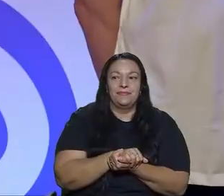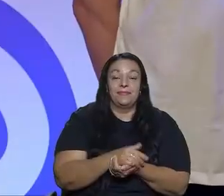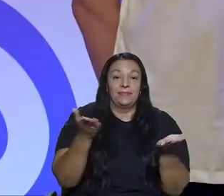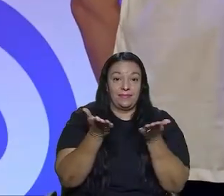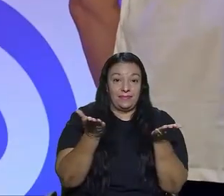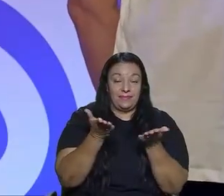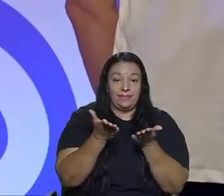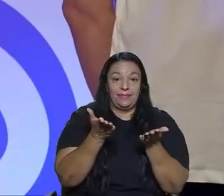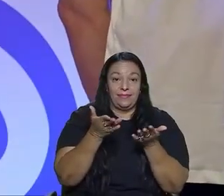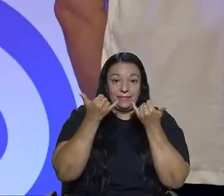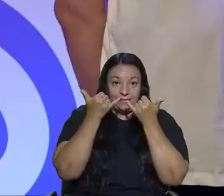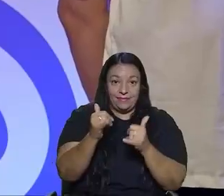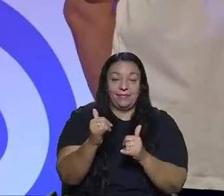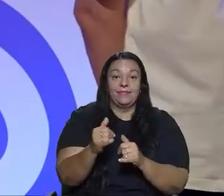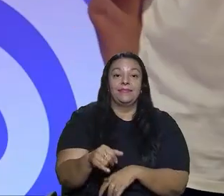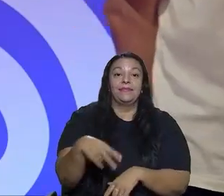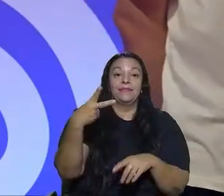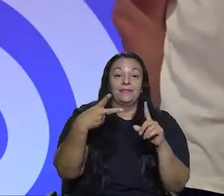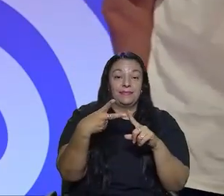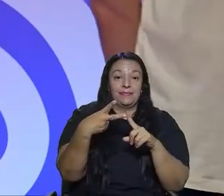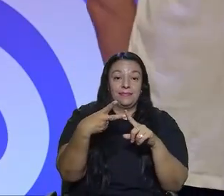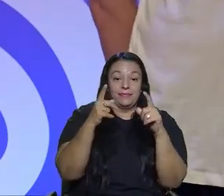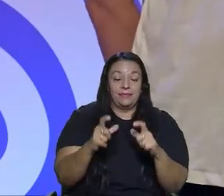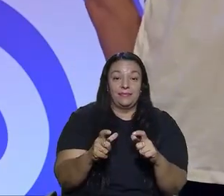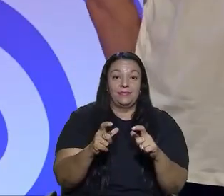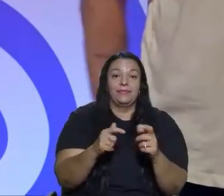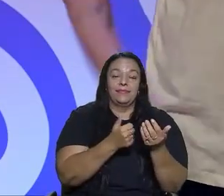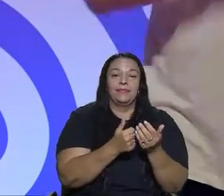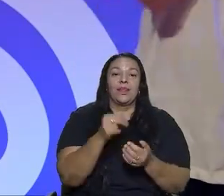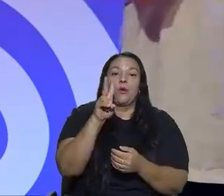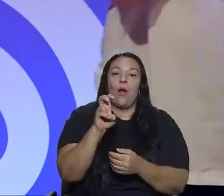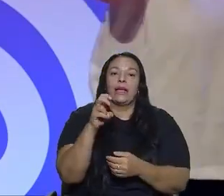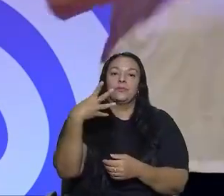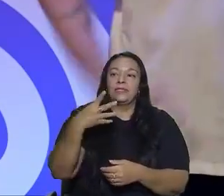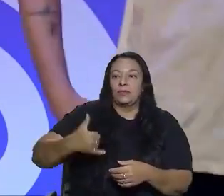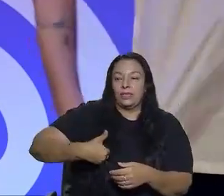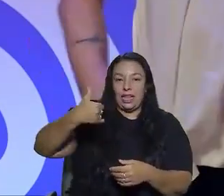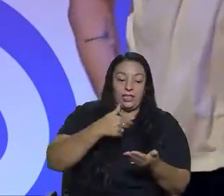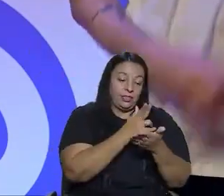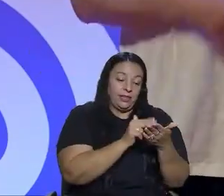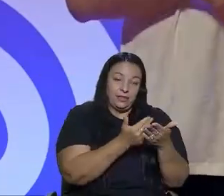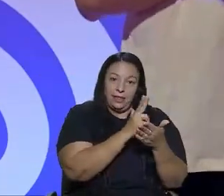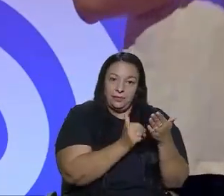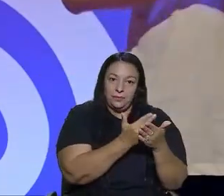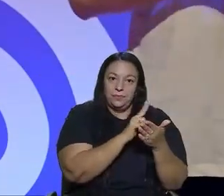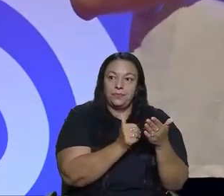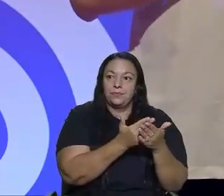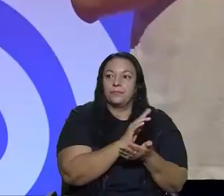E agora vamos anunciar o 2º lugar na categoria de 4 e 5 anos de desenho.